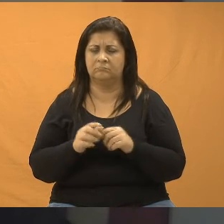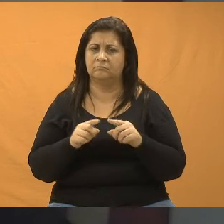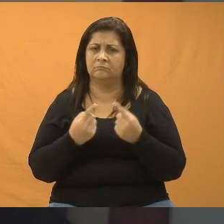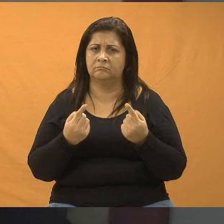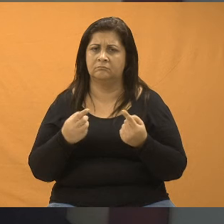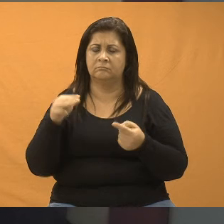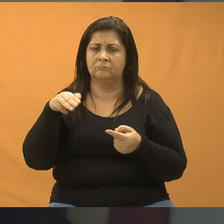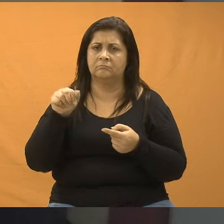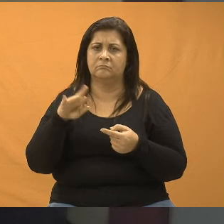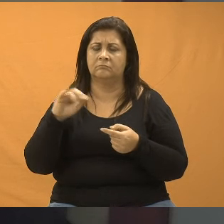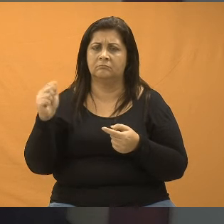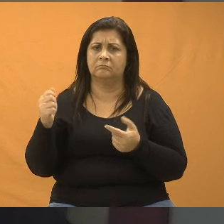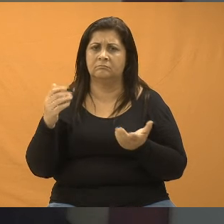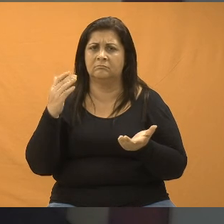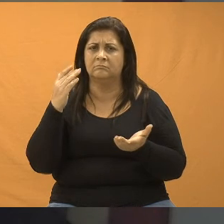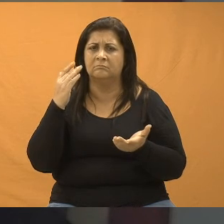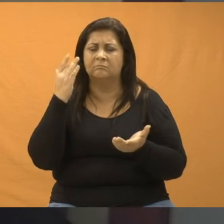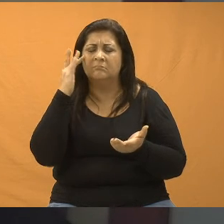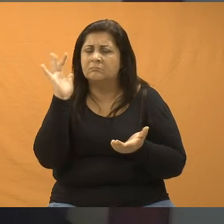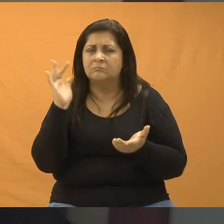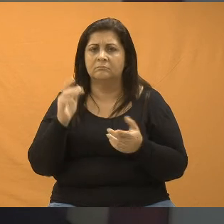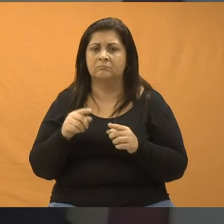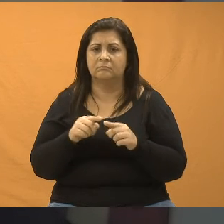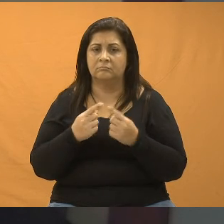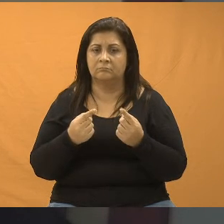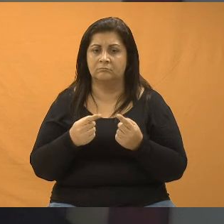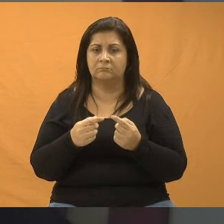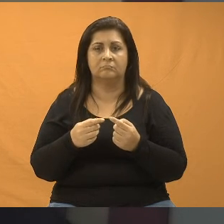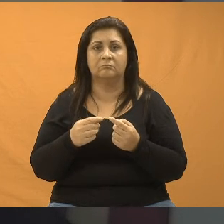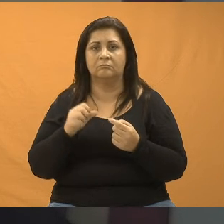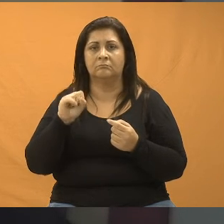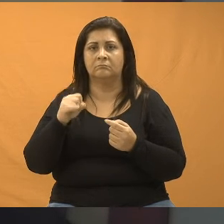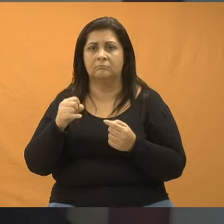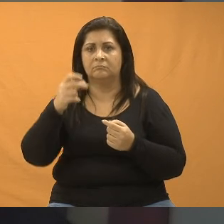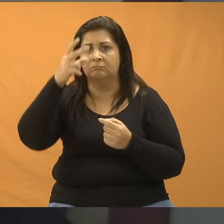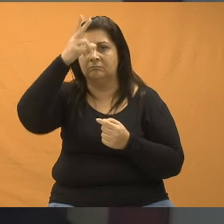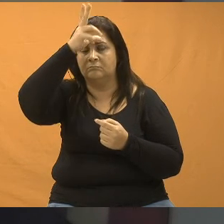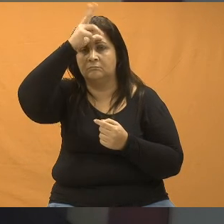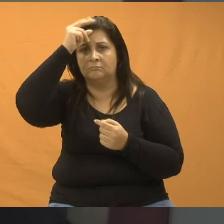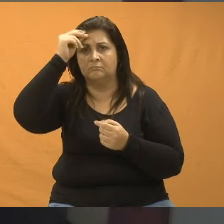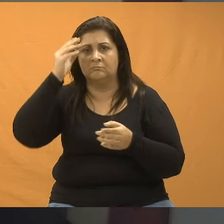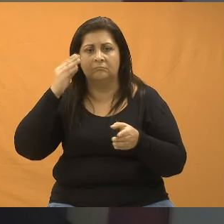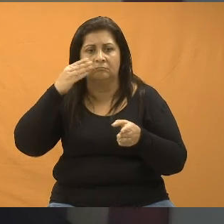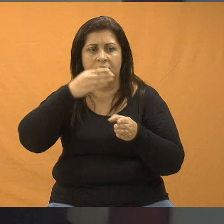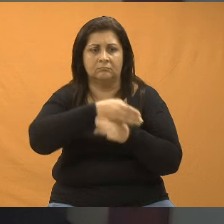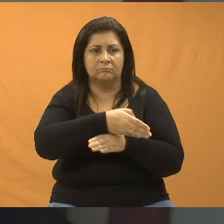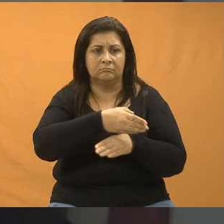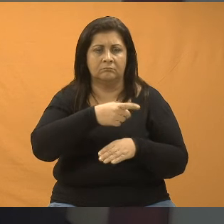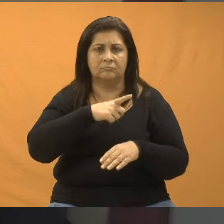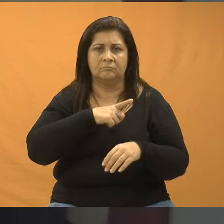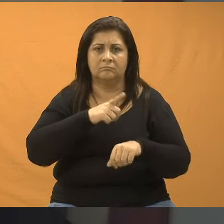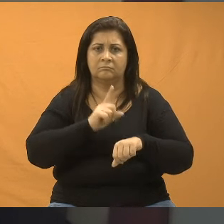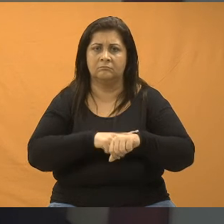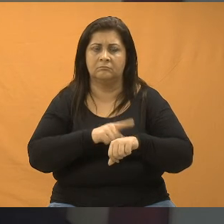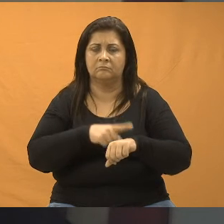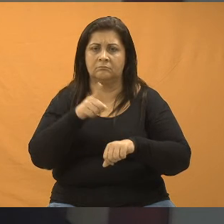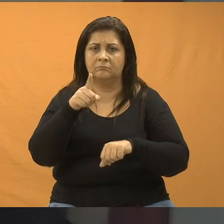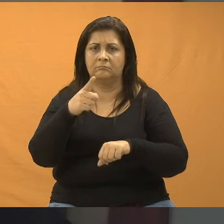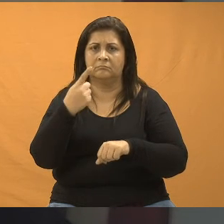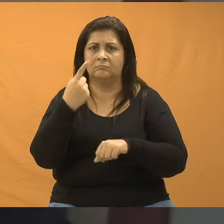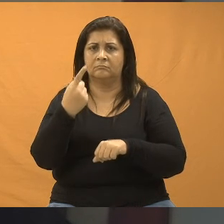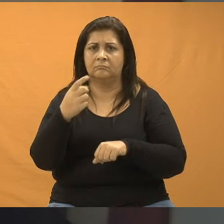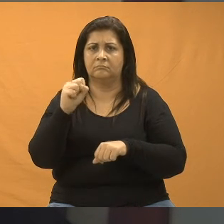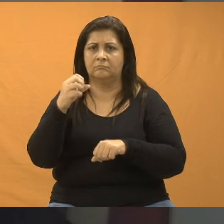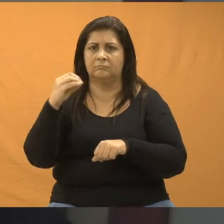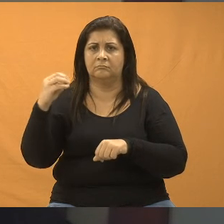mas dona Maria Francisca, eu entendo muito pouco disso, mas uma intervenção ela tem um prazo de 180 dias e já